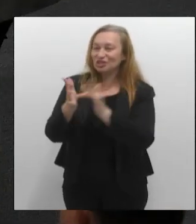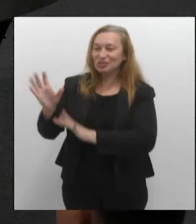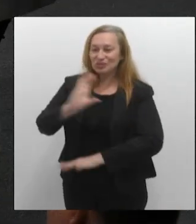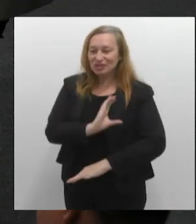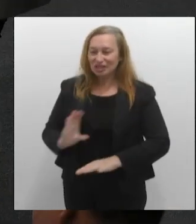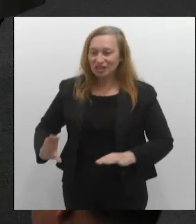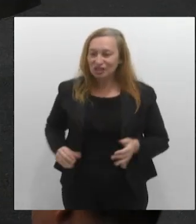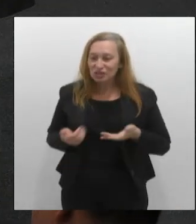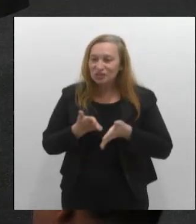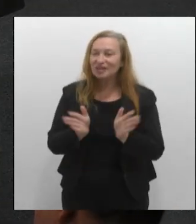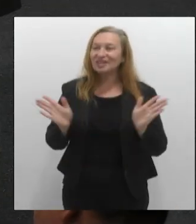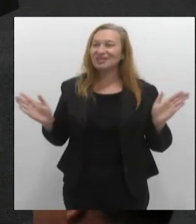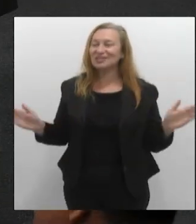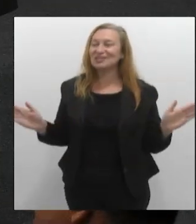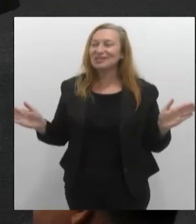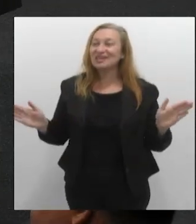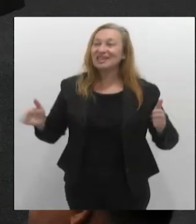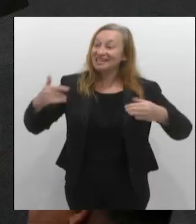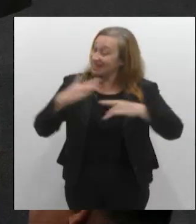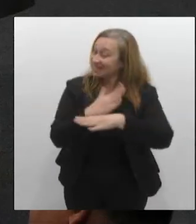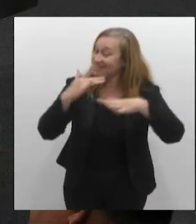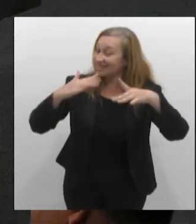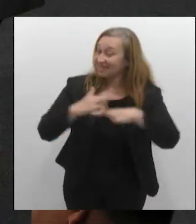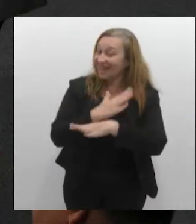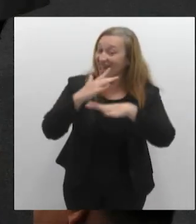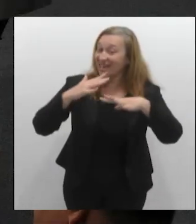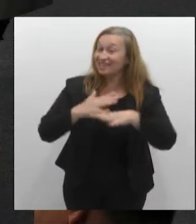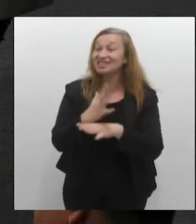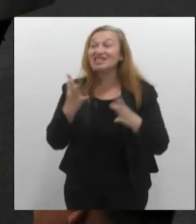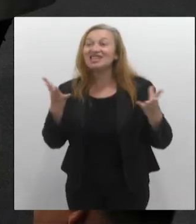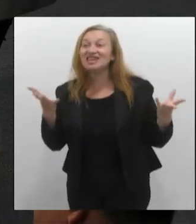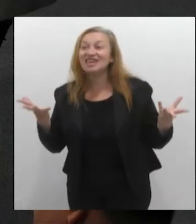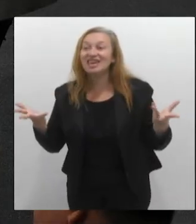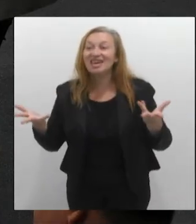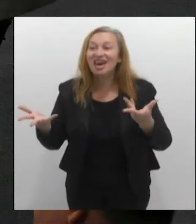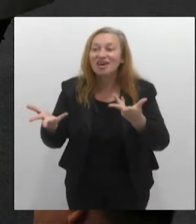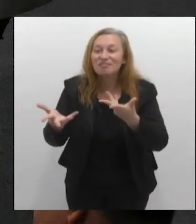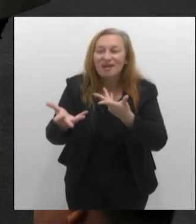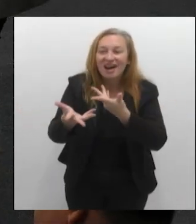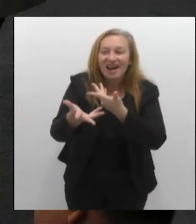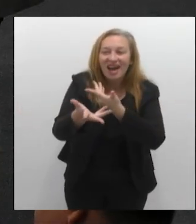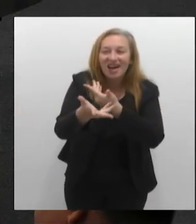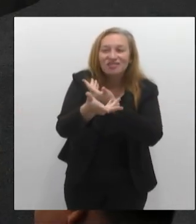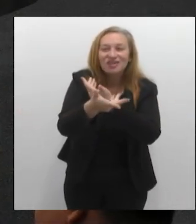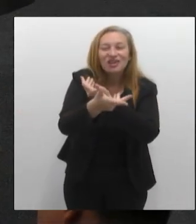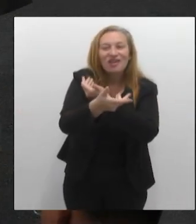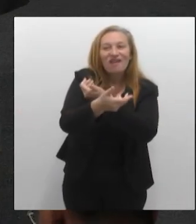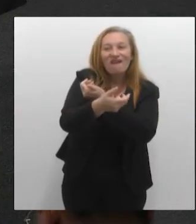Cristo Redentor nesta cidade que é